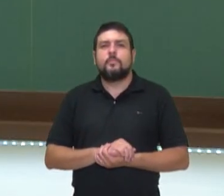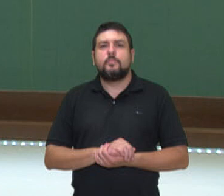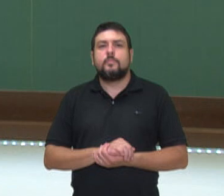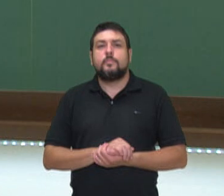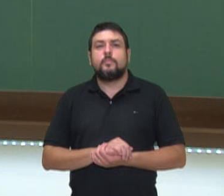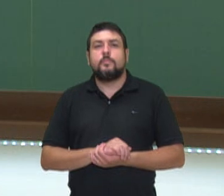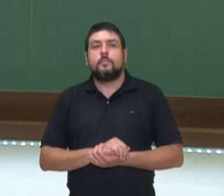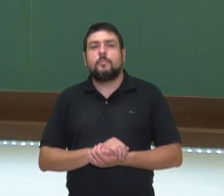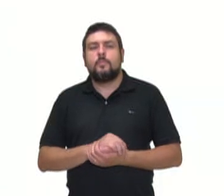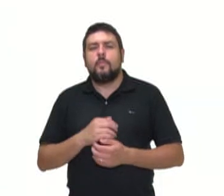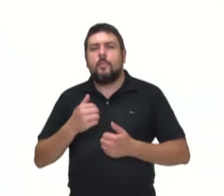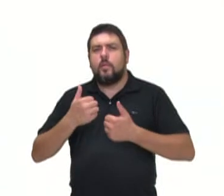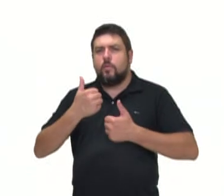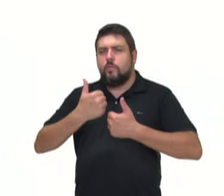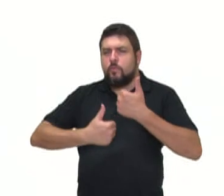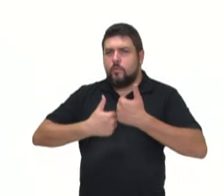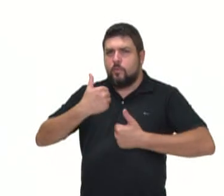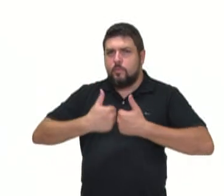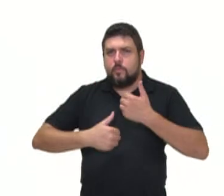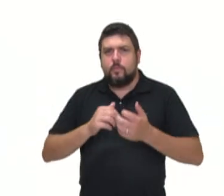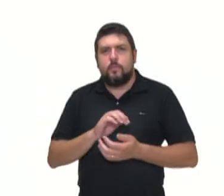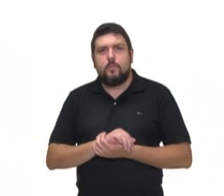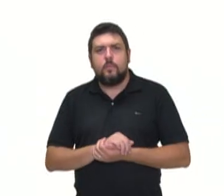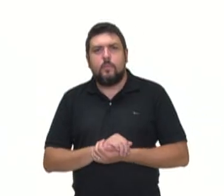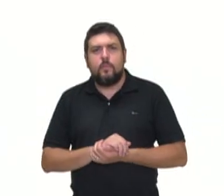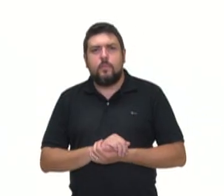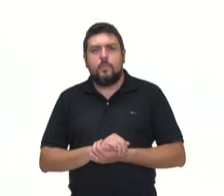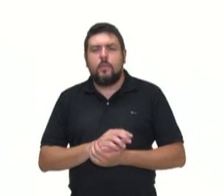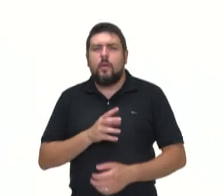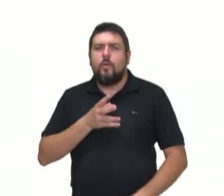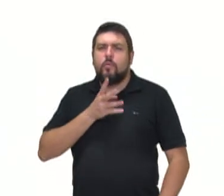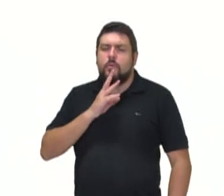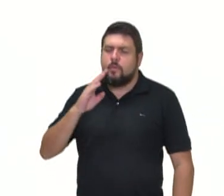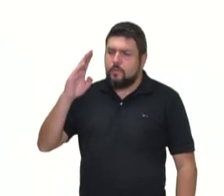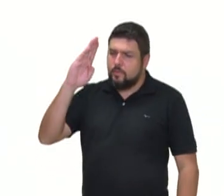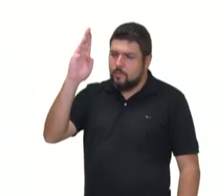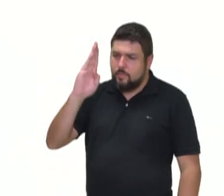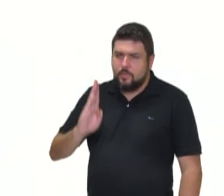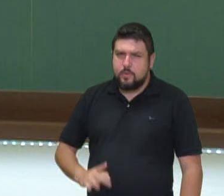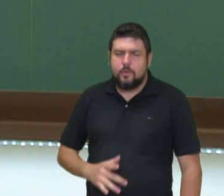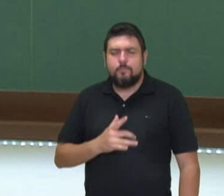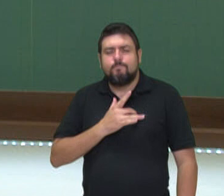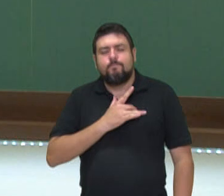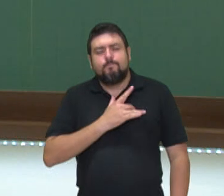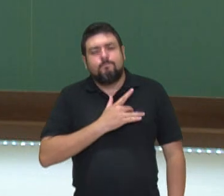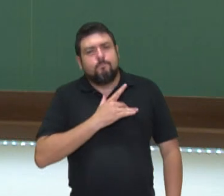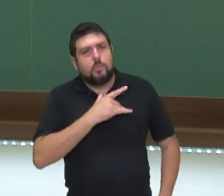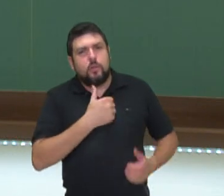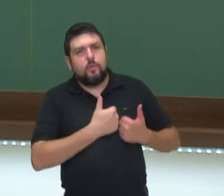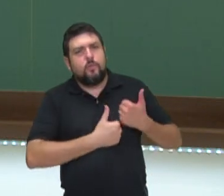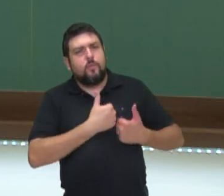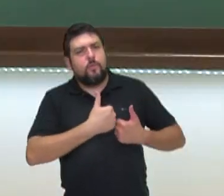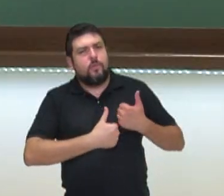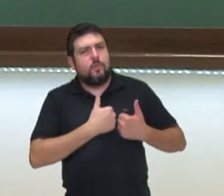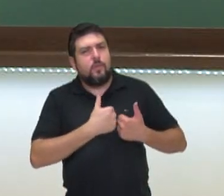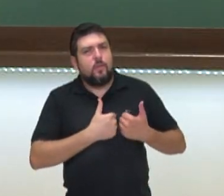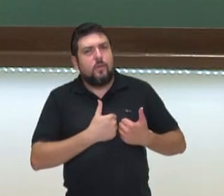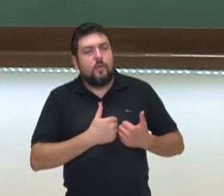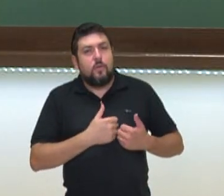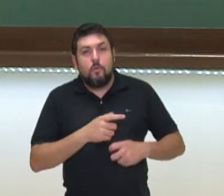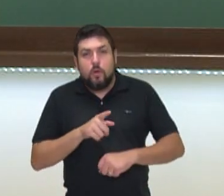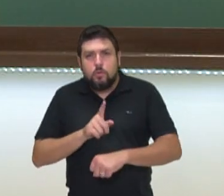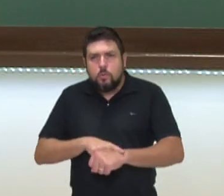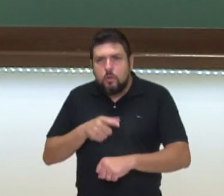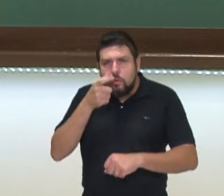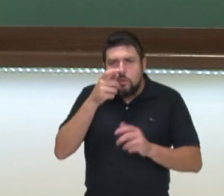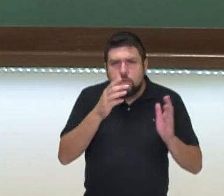Futebol, conhecido como a nossa paixão nacional, né? Quem aí não gosta de um futebol, aquele coração